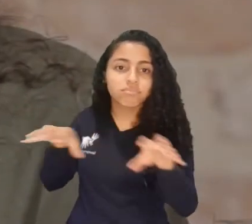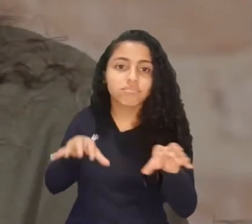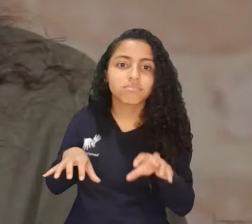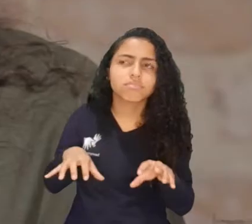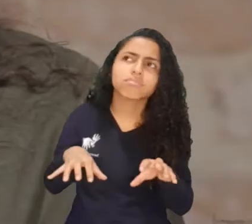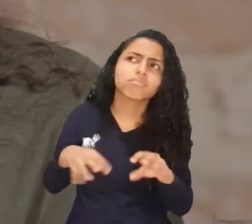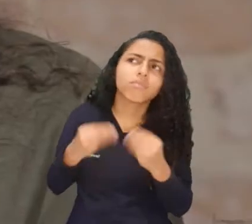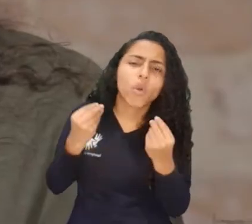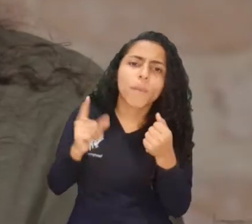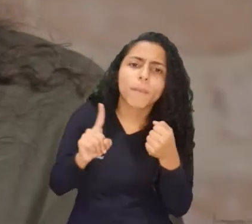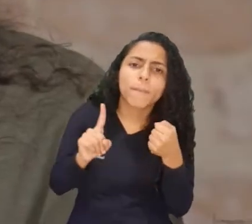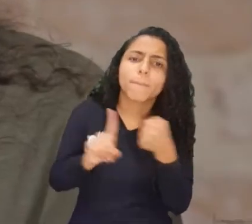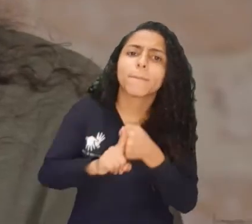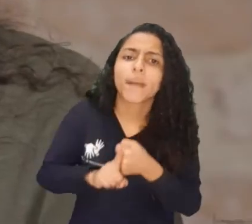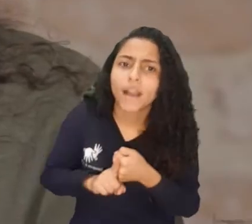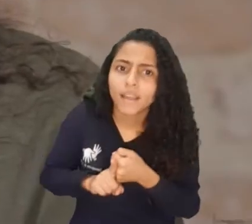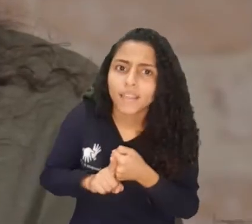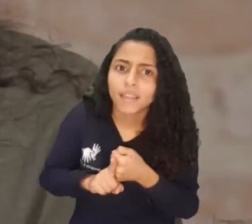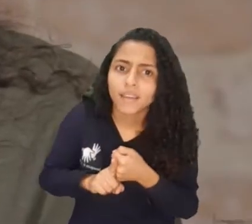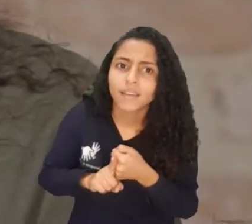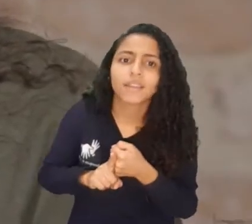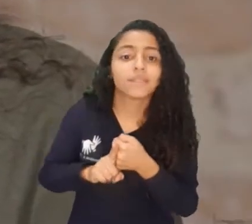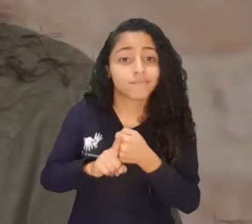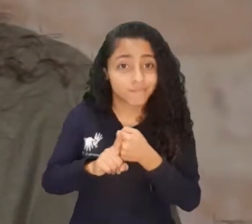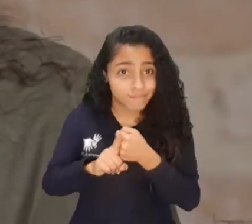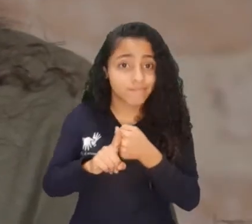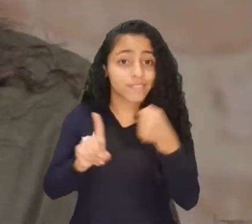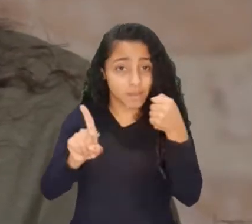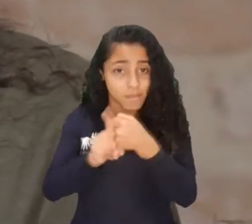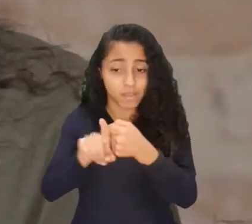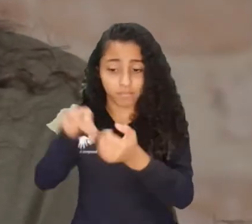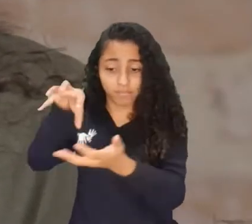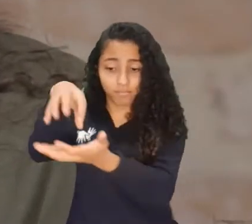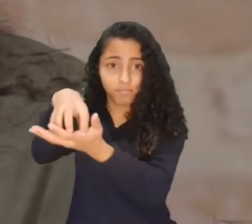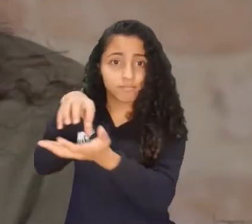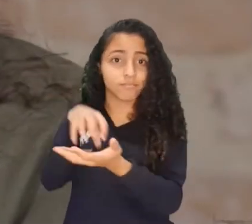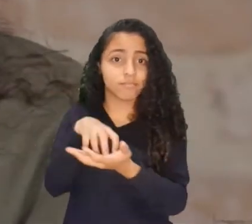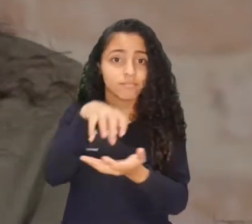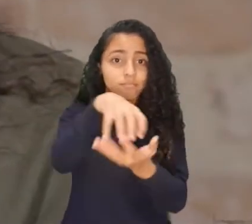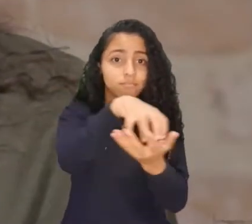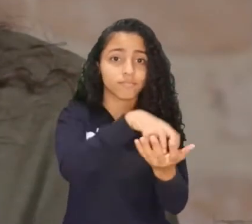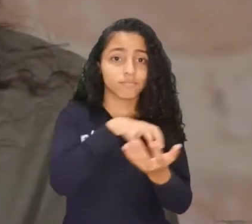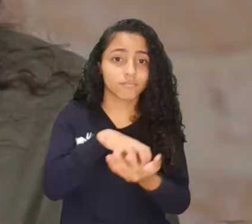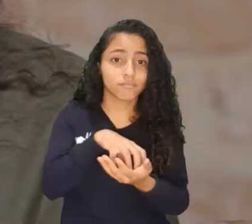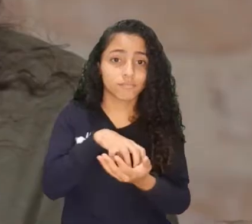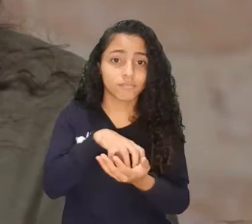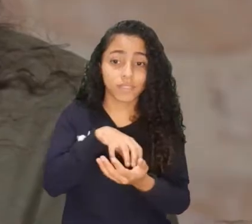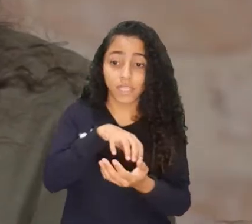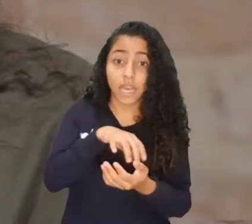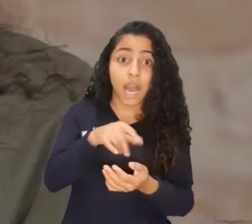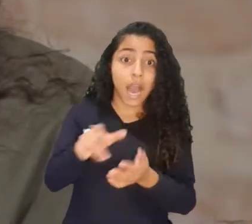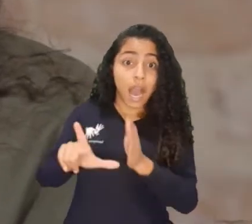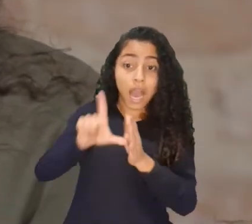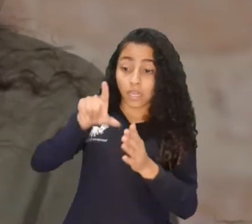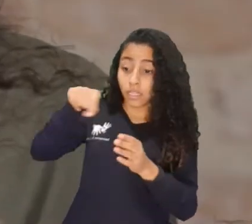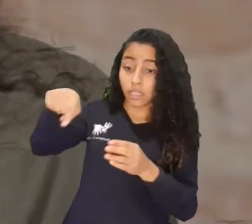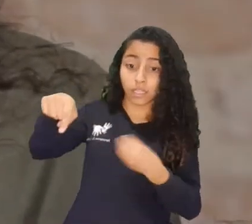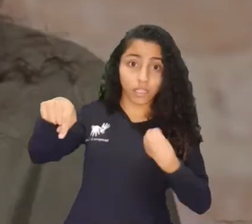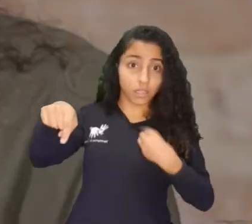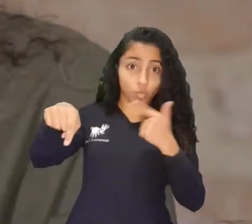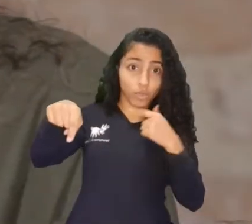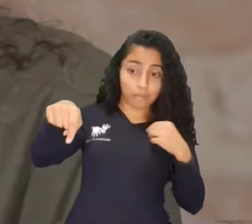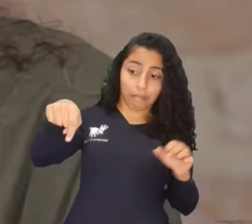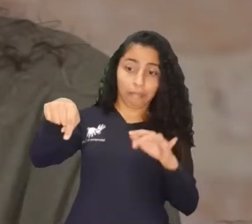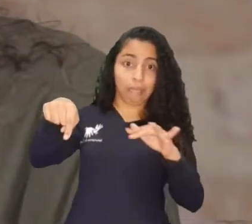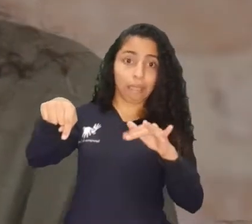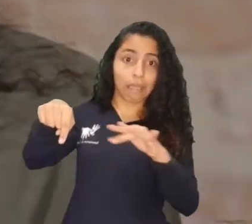na composição das comunidades, que agora vão ter espécies que não estavam ali antes e que espécies que estavam